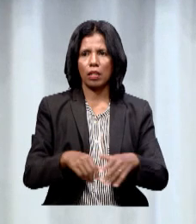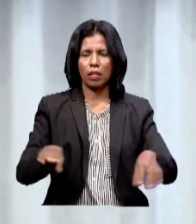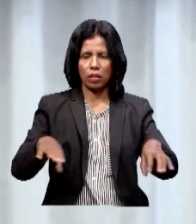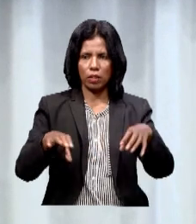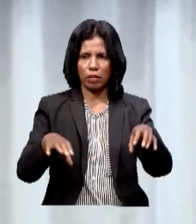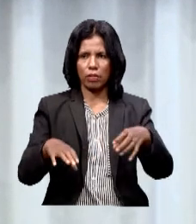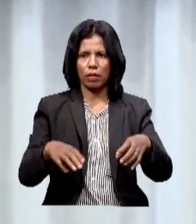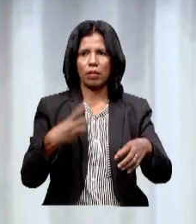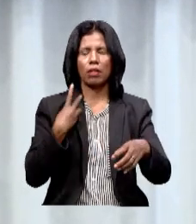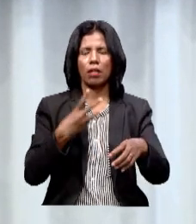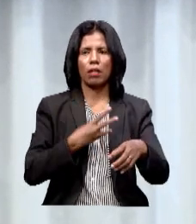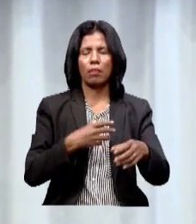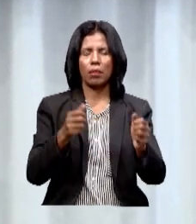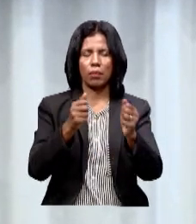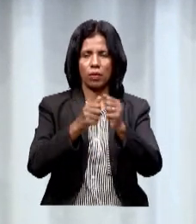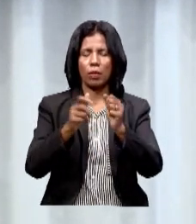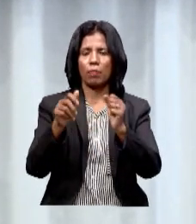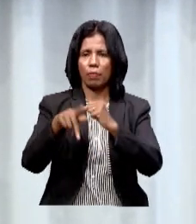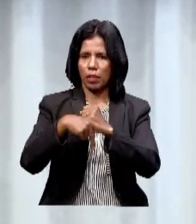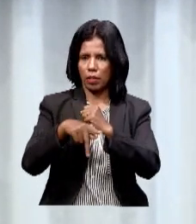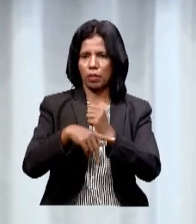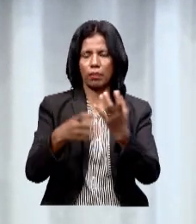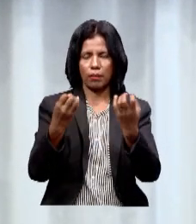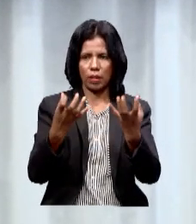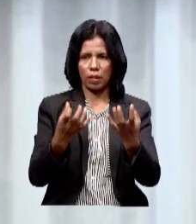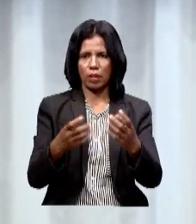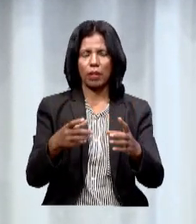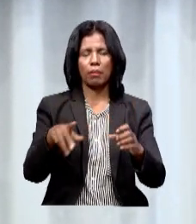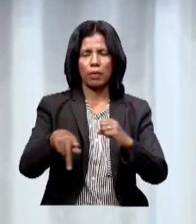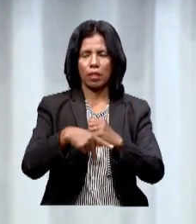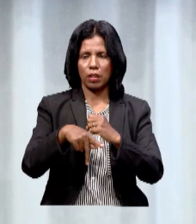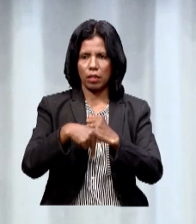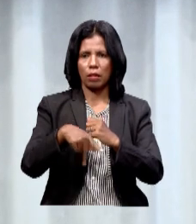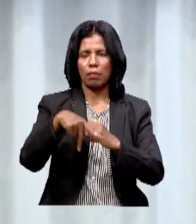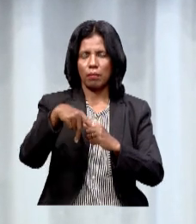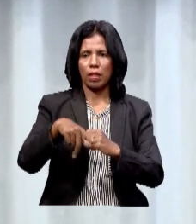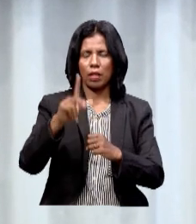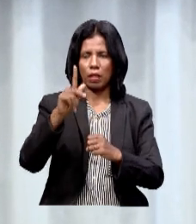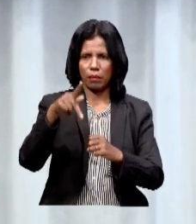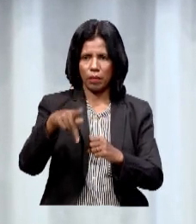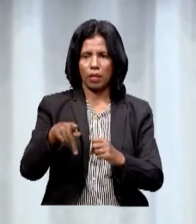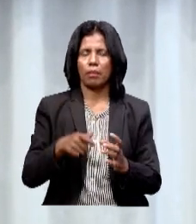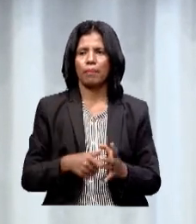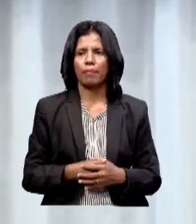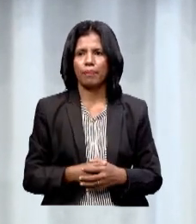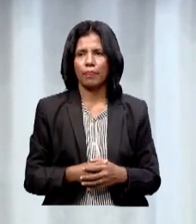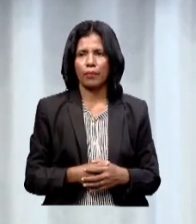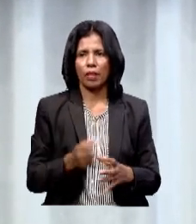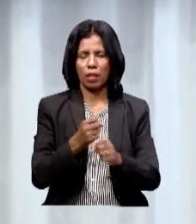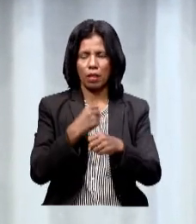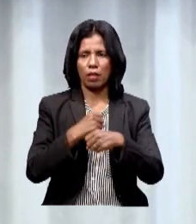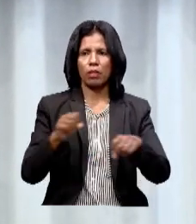também se alinha muito com o Partido Sira, ele é o Partido PMP, também há o serviço de